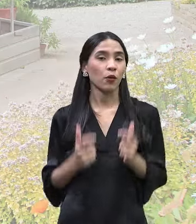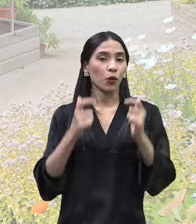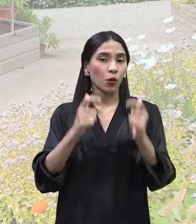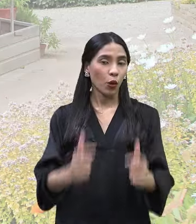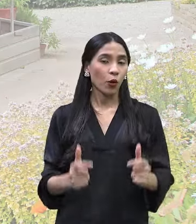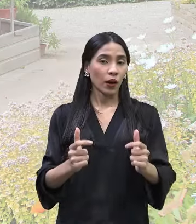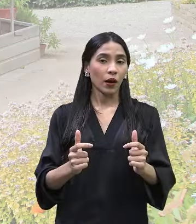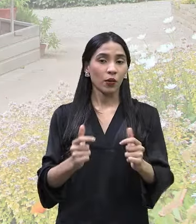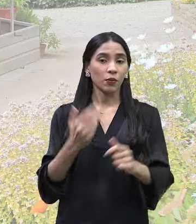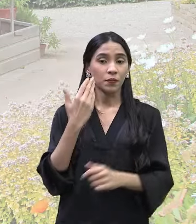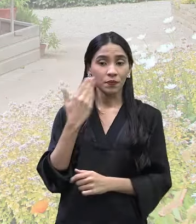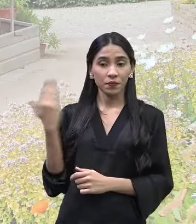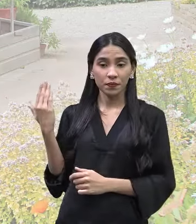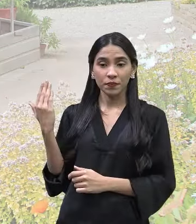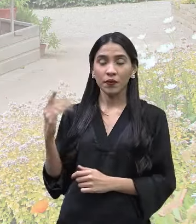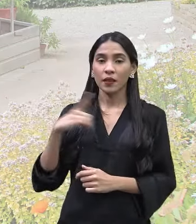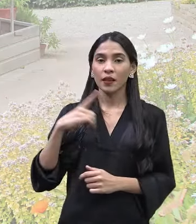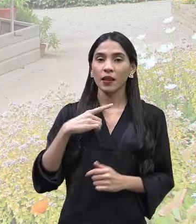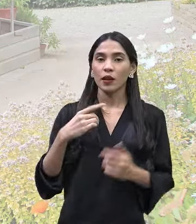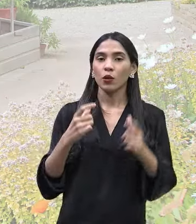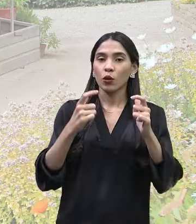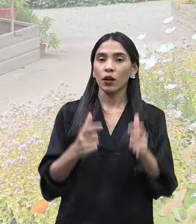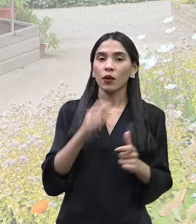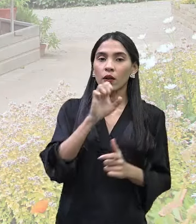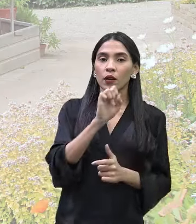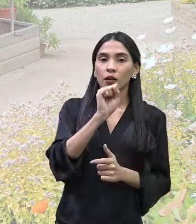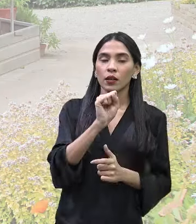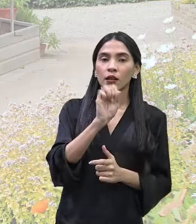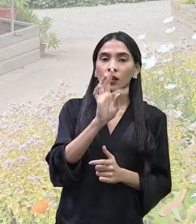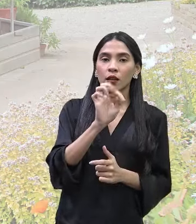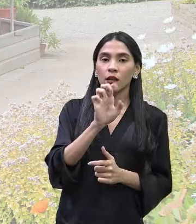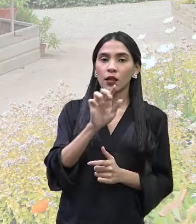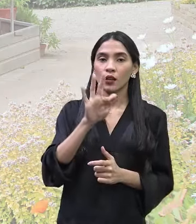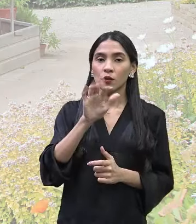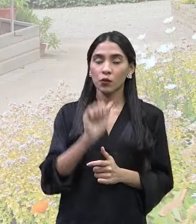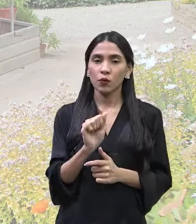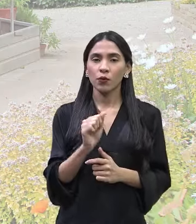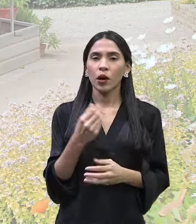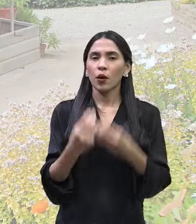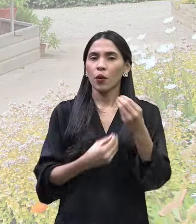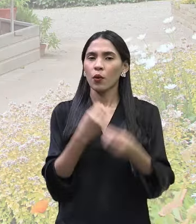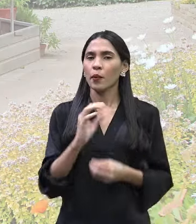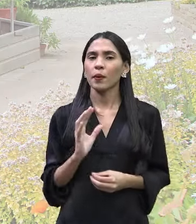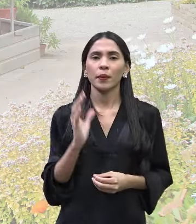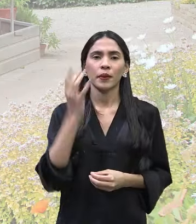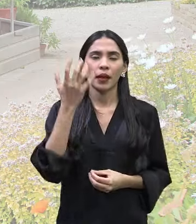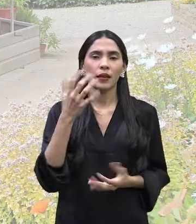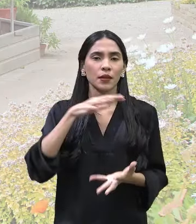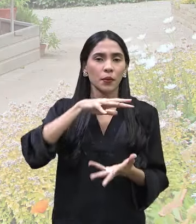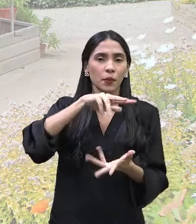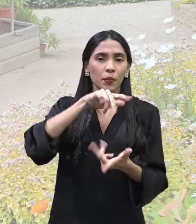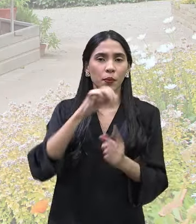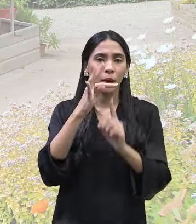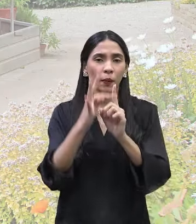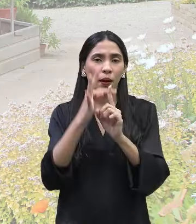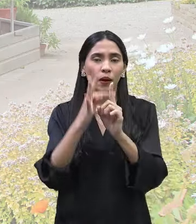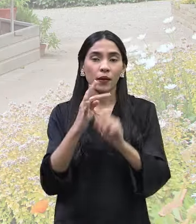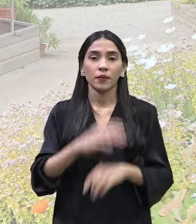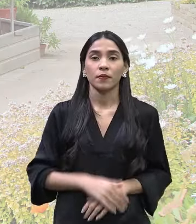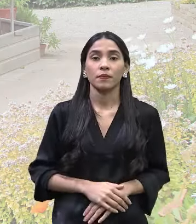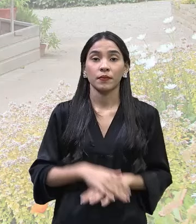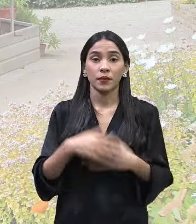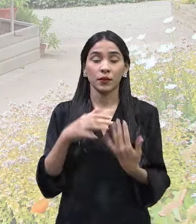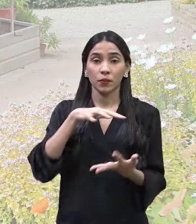gente tem uma estufa para entender como é que funciona o aquecimento global, porque o planeta ele